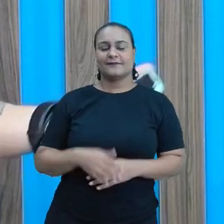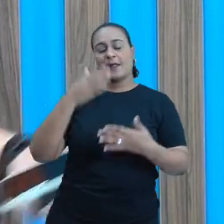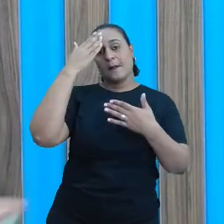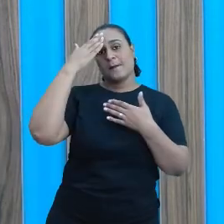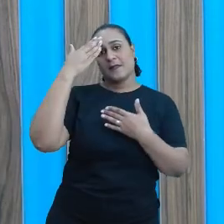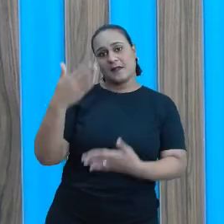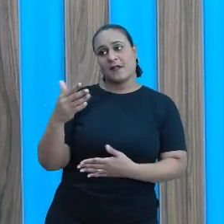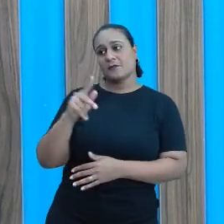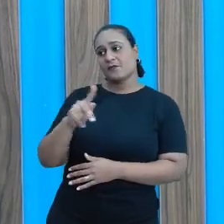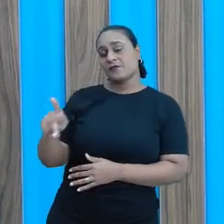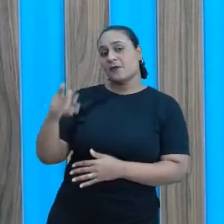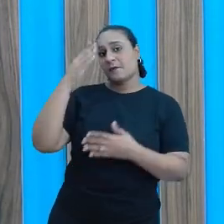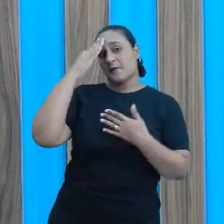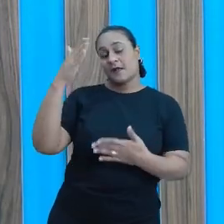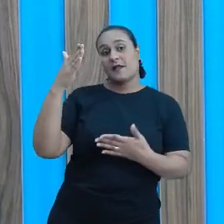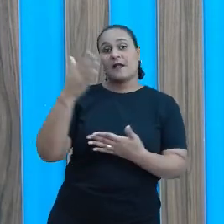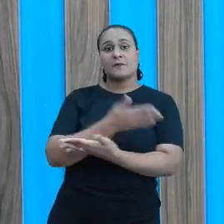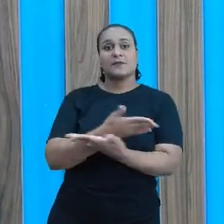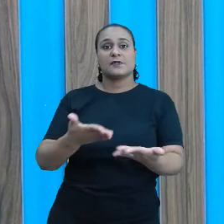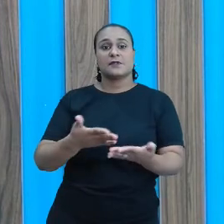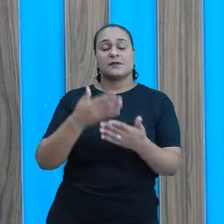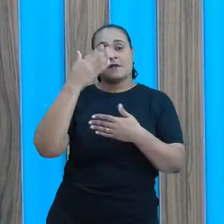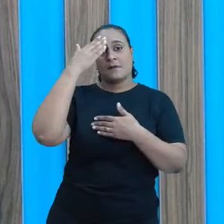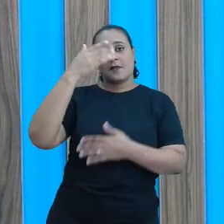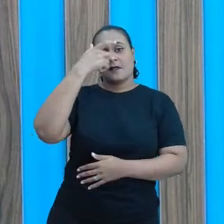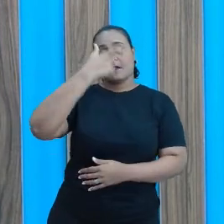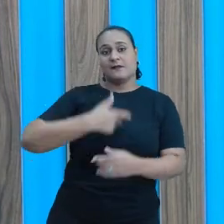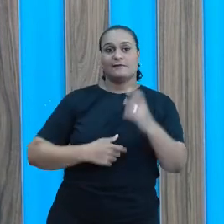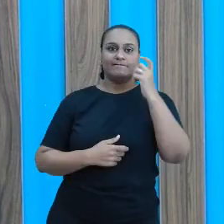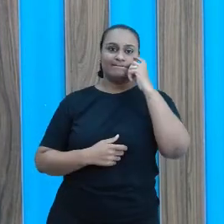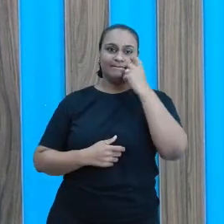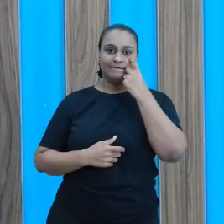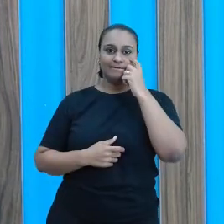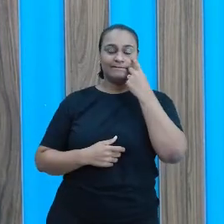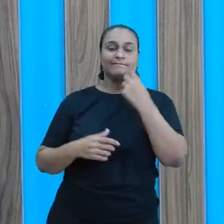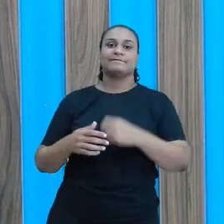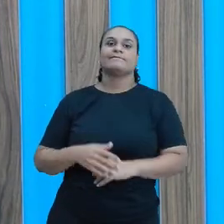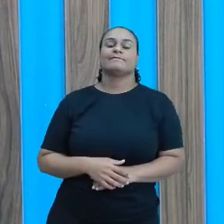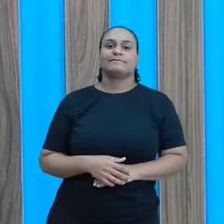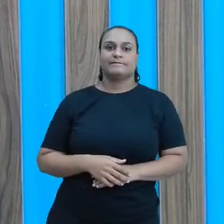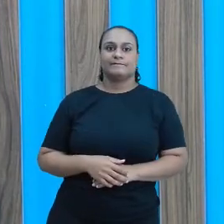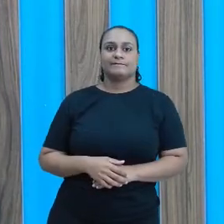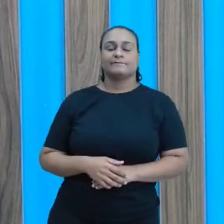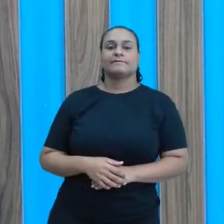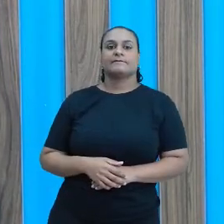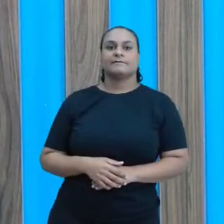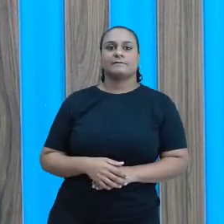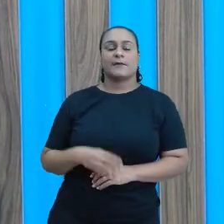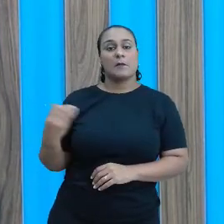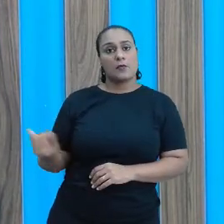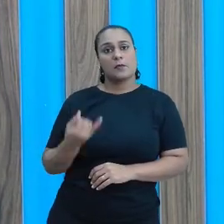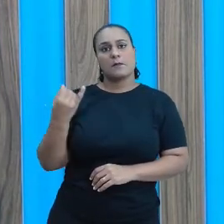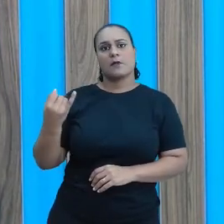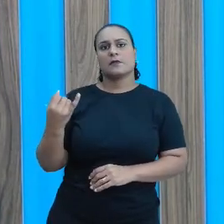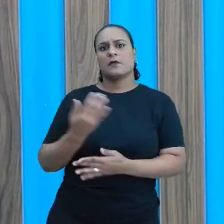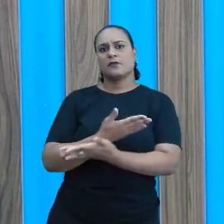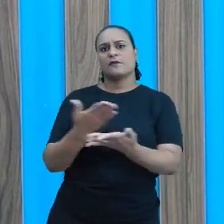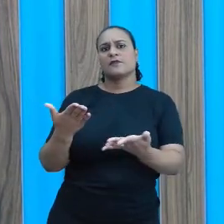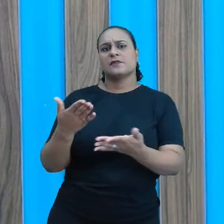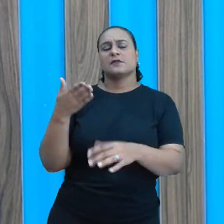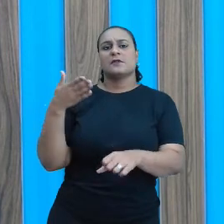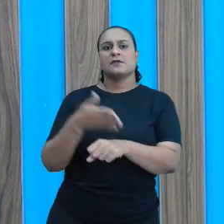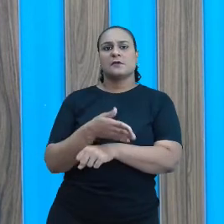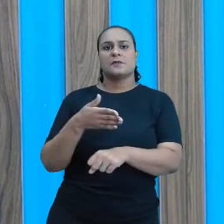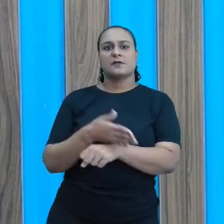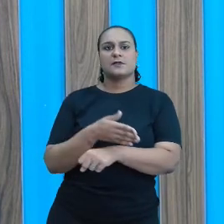Obrigado, Briane, obrigado, pessoal, obrigado, Elaine, o pessoal aí que está participando da aula, tá certo? É muito importante a sua participação, ok?